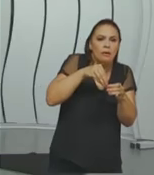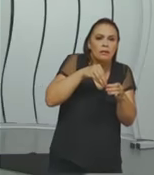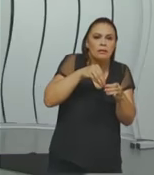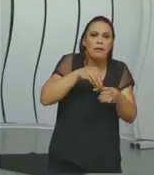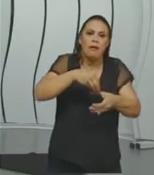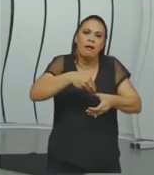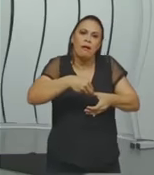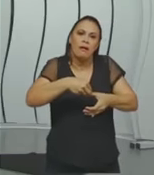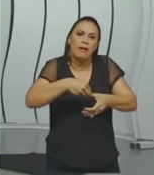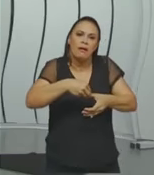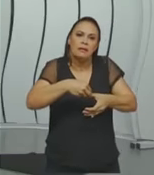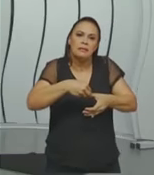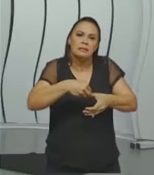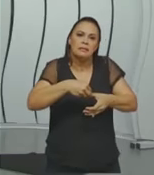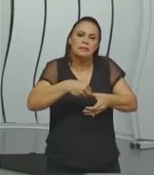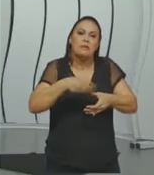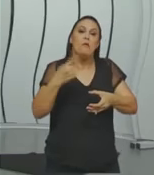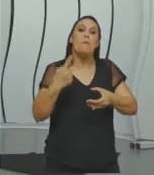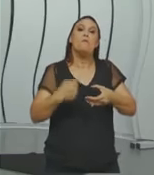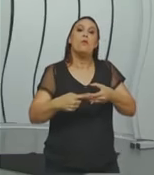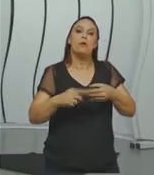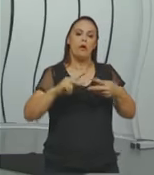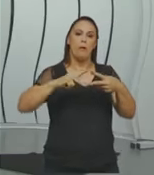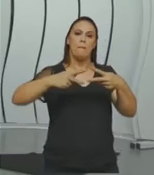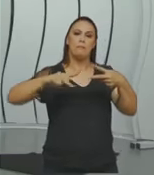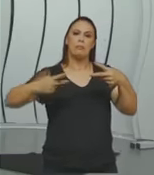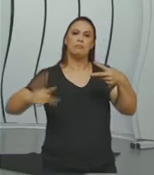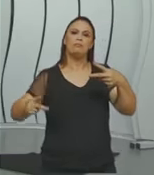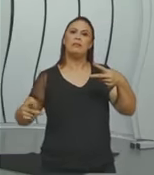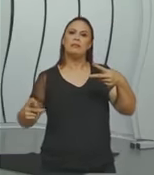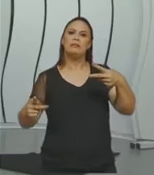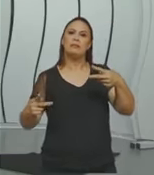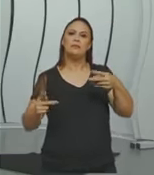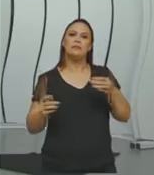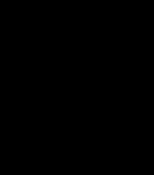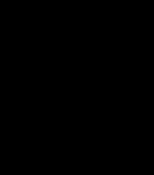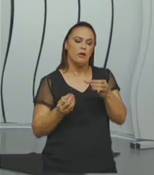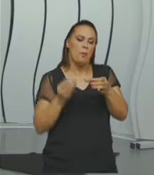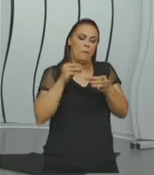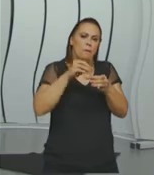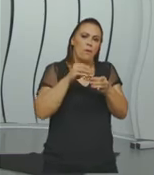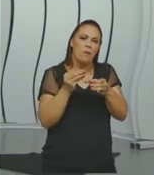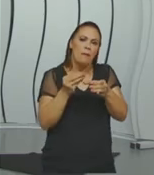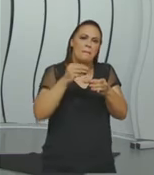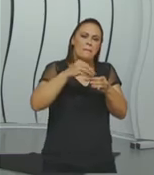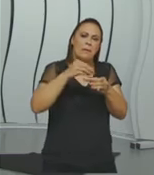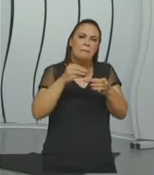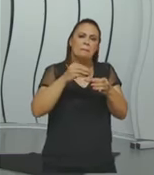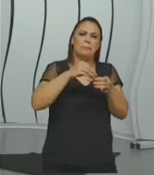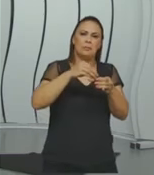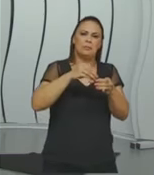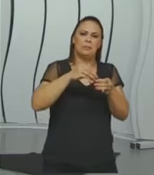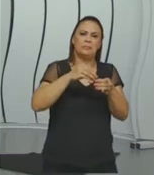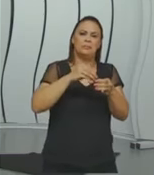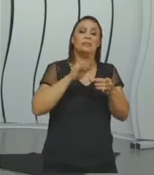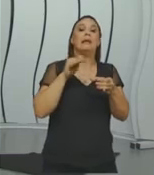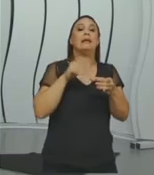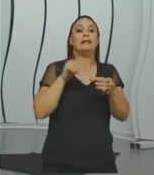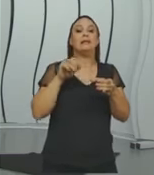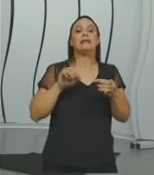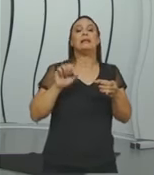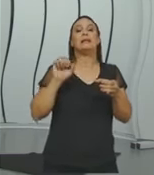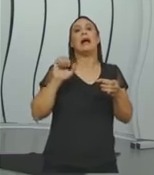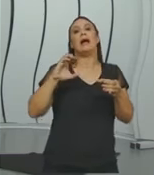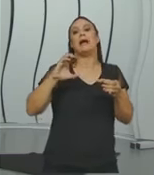então se acumular e isso vai dificultar as clivagens e as segmentações, tá? Devido a